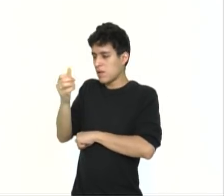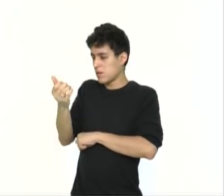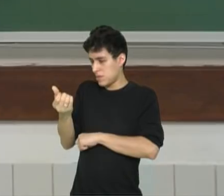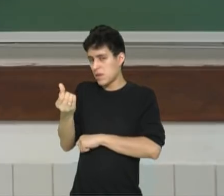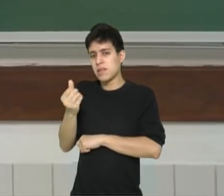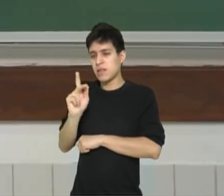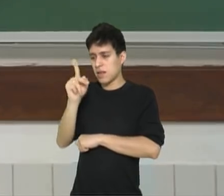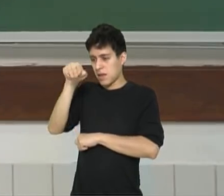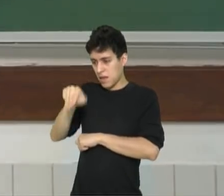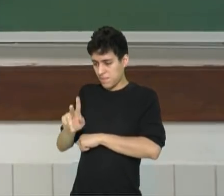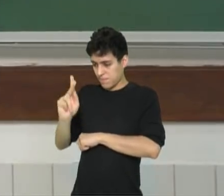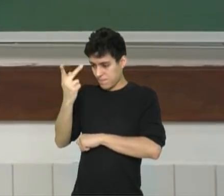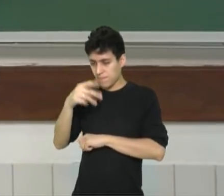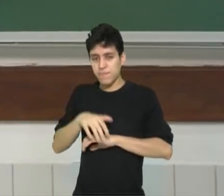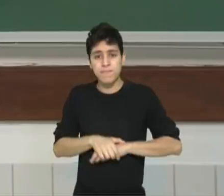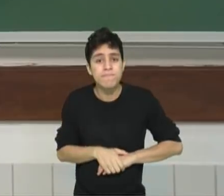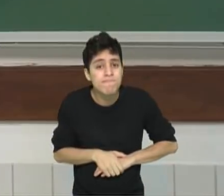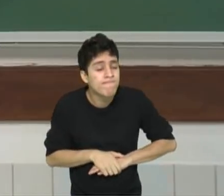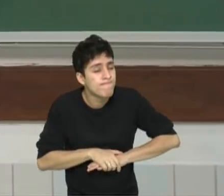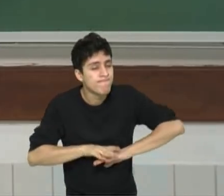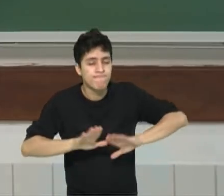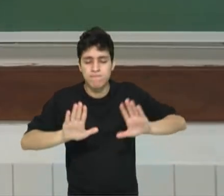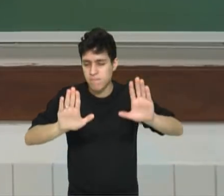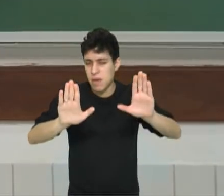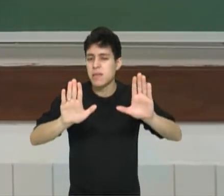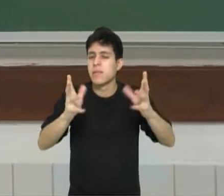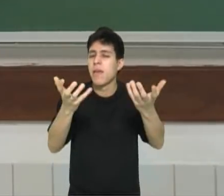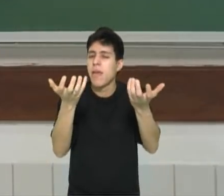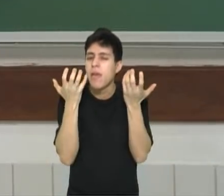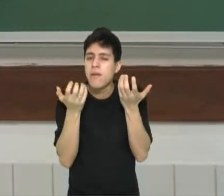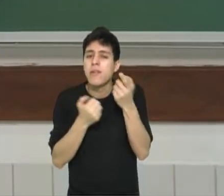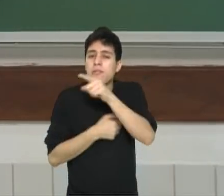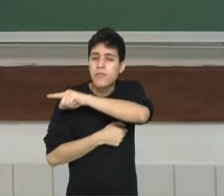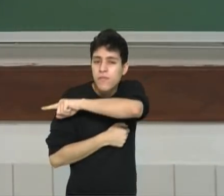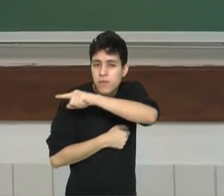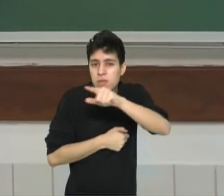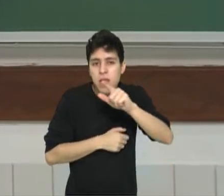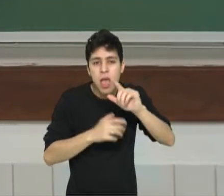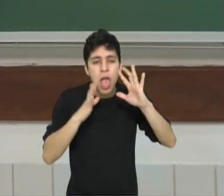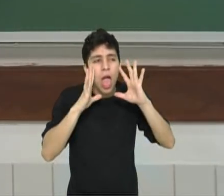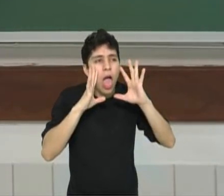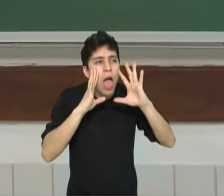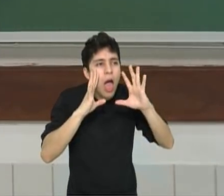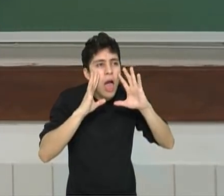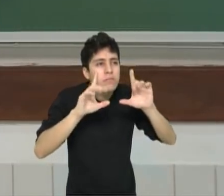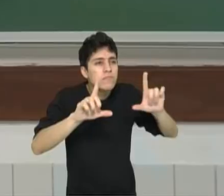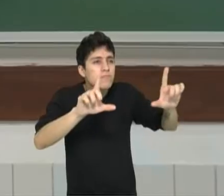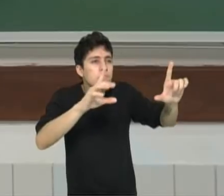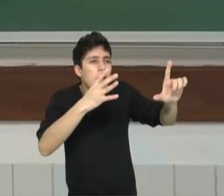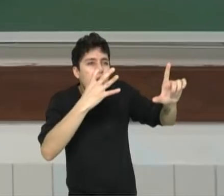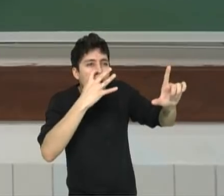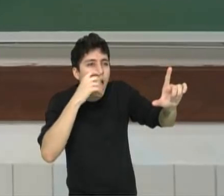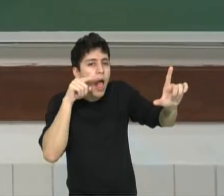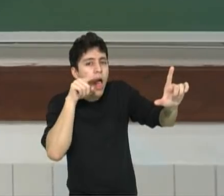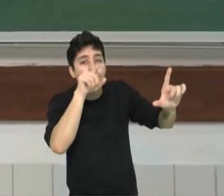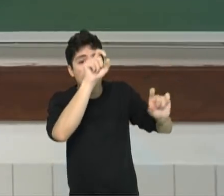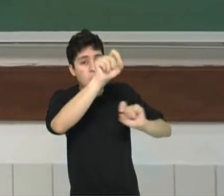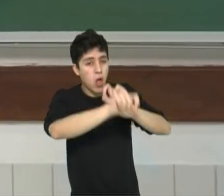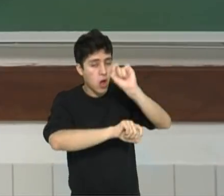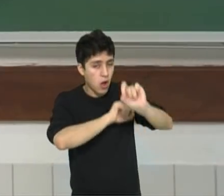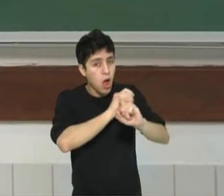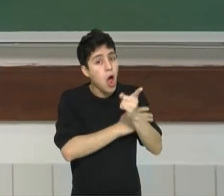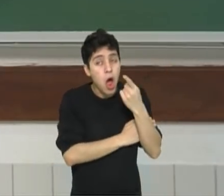21,6 quilômetros por hora. Mas o que eu quero que vocês prestem bem atenção nessa imagem é que quando um